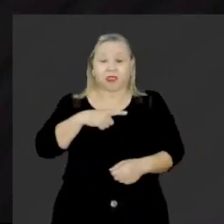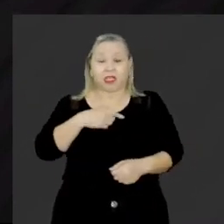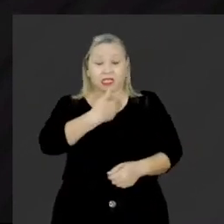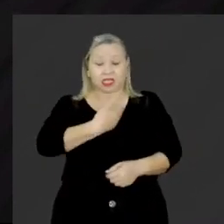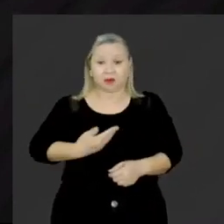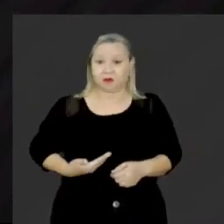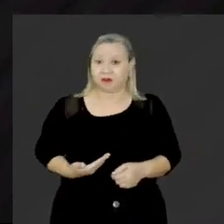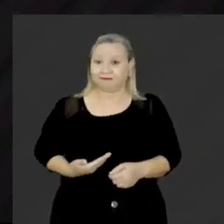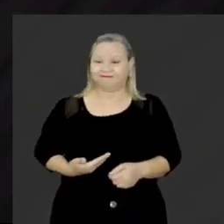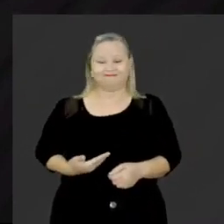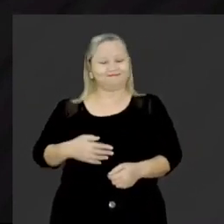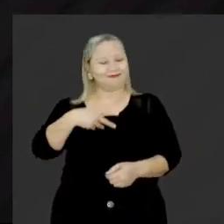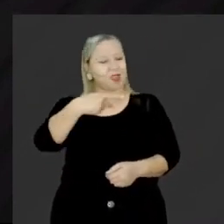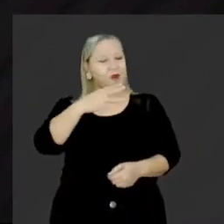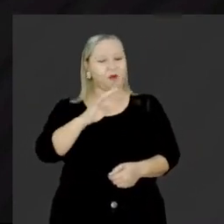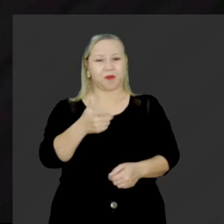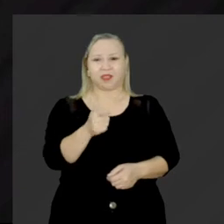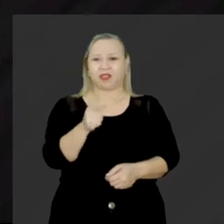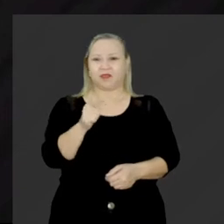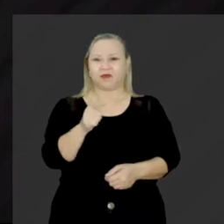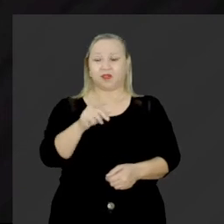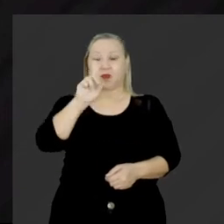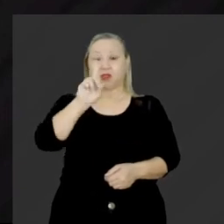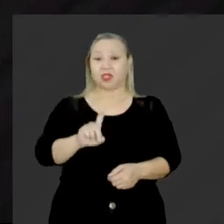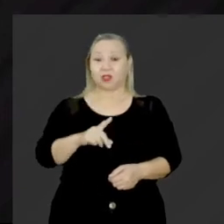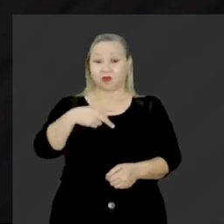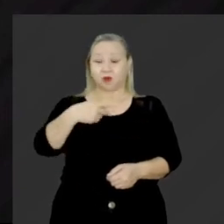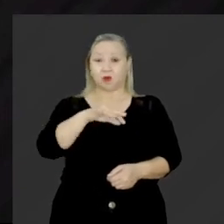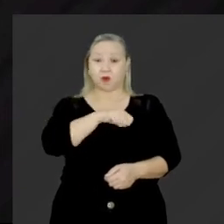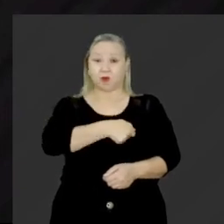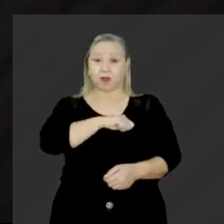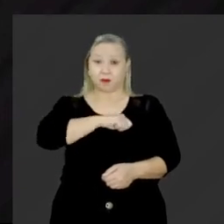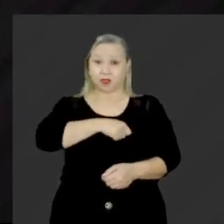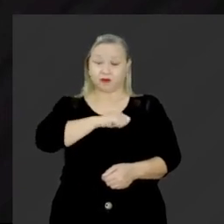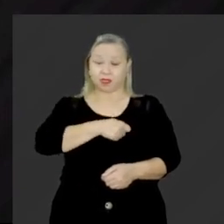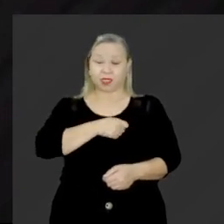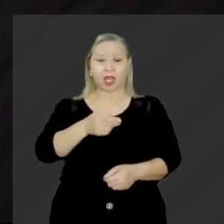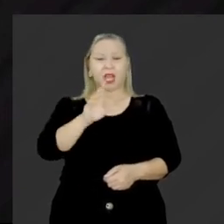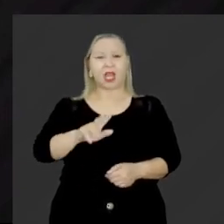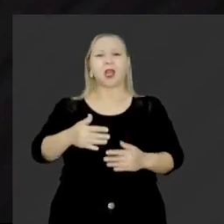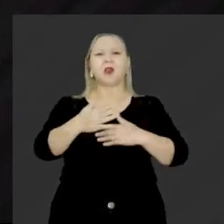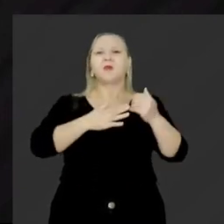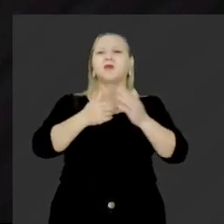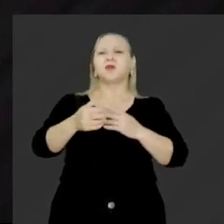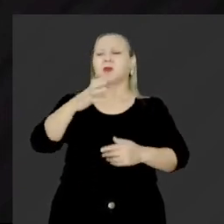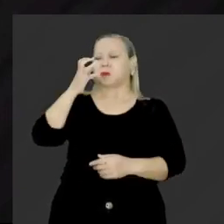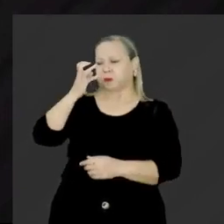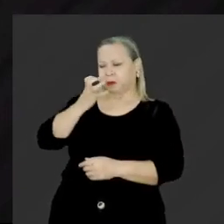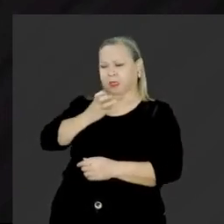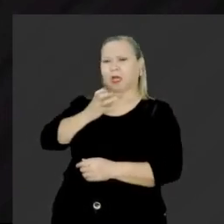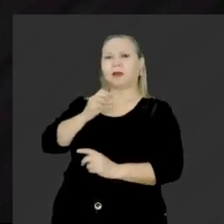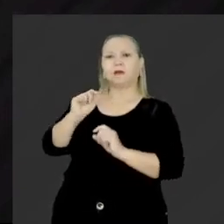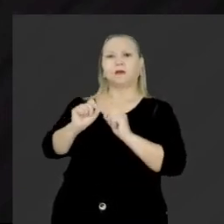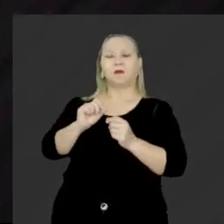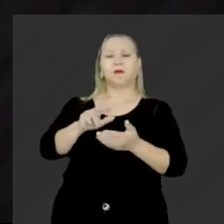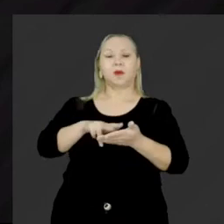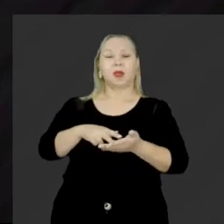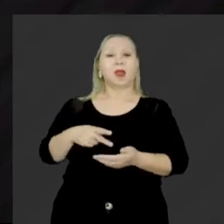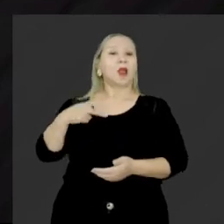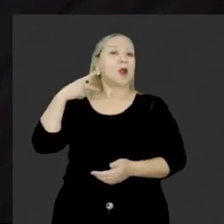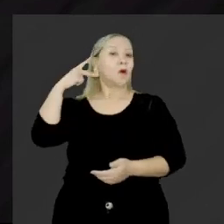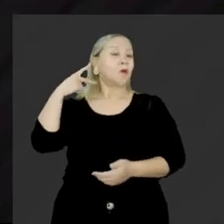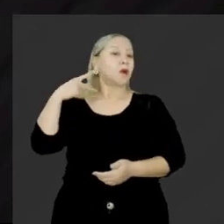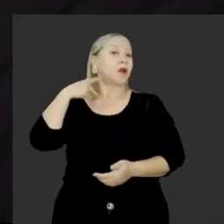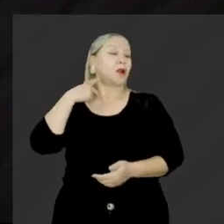foi exatamente o governo do PT. Ex-presidente Lula, a possibilidade muito grande de o senhor fechar uma chapa tendo